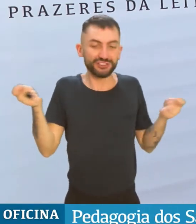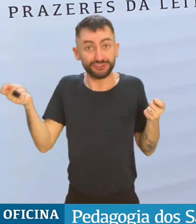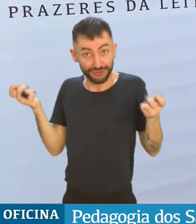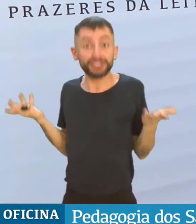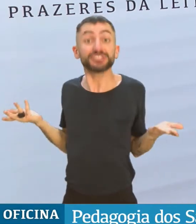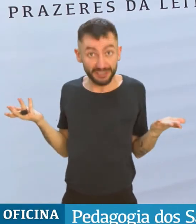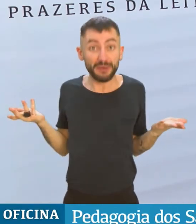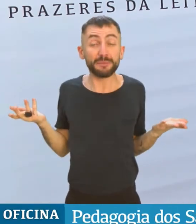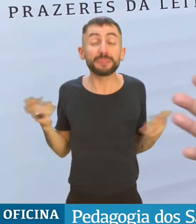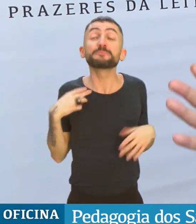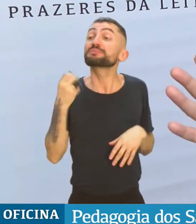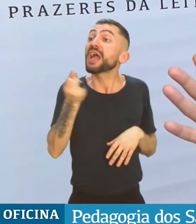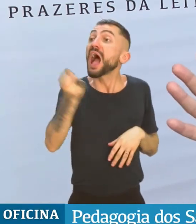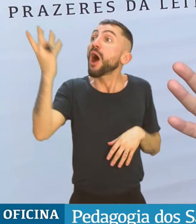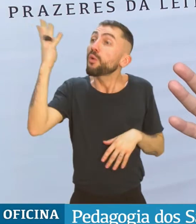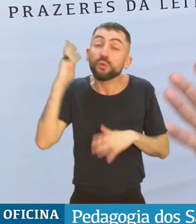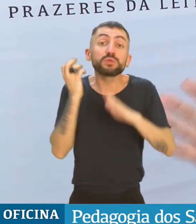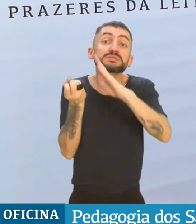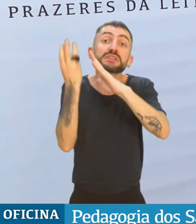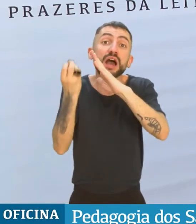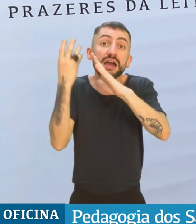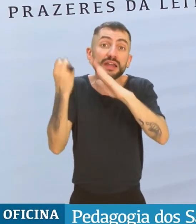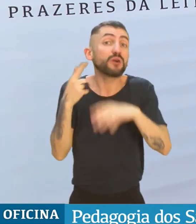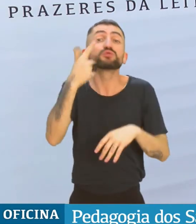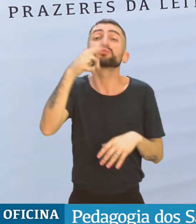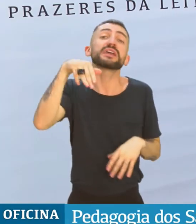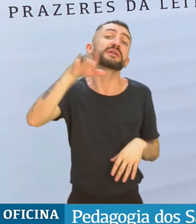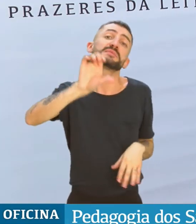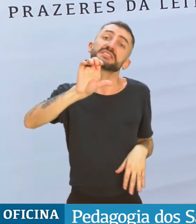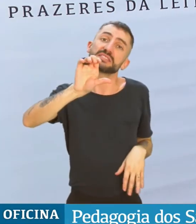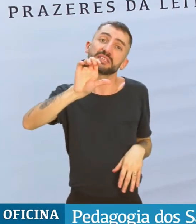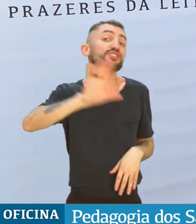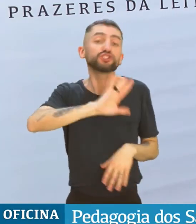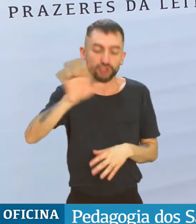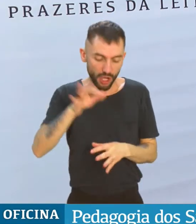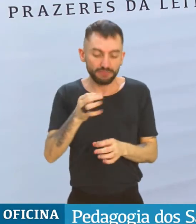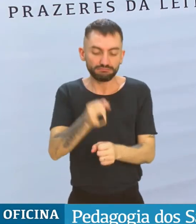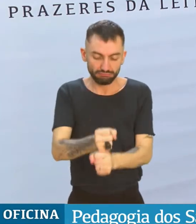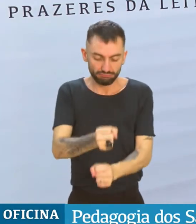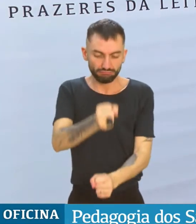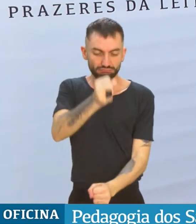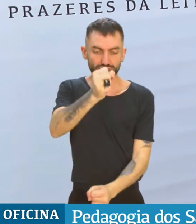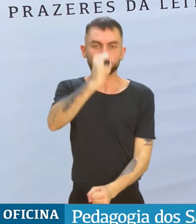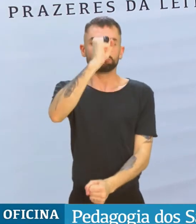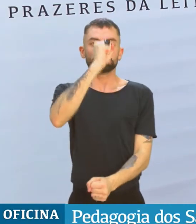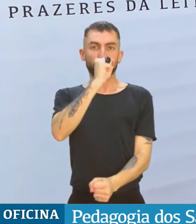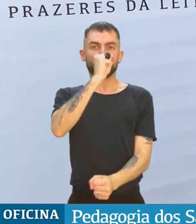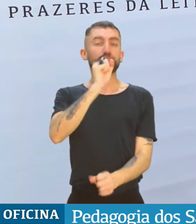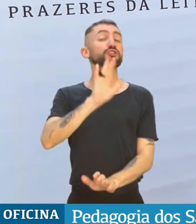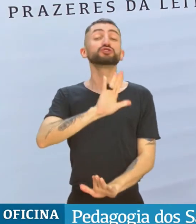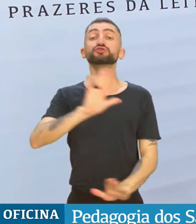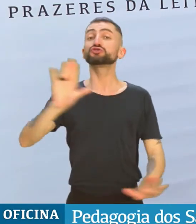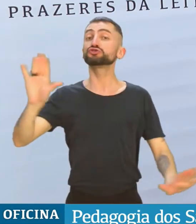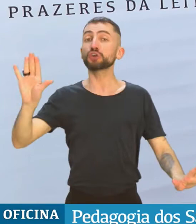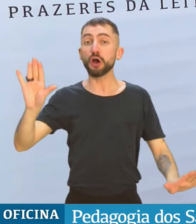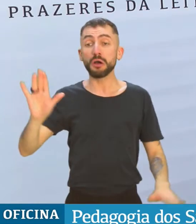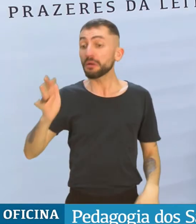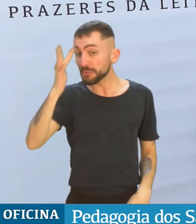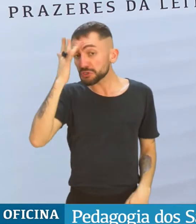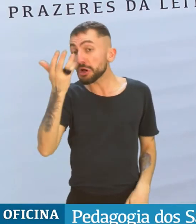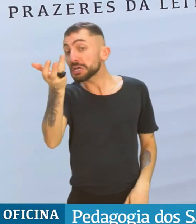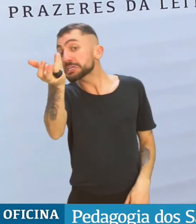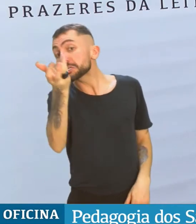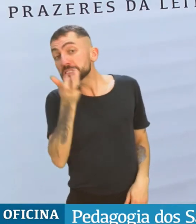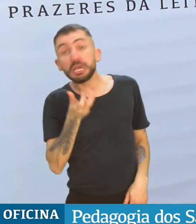alguns saraus que não tem apresentadores. Você tem um microfone ali no palco e o palco aberto.